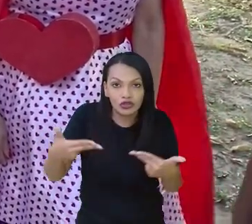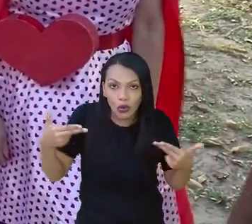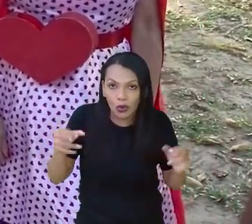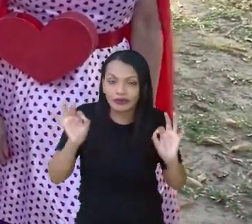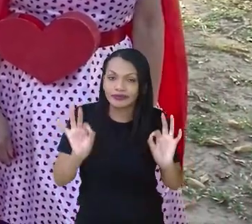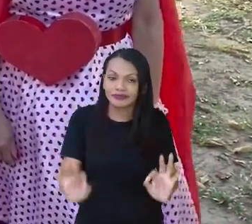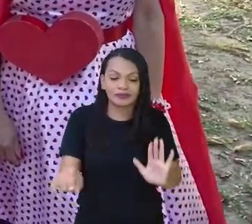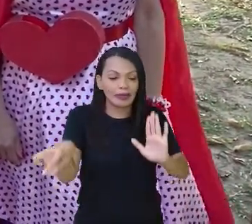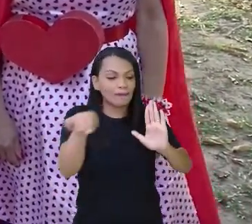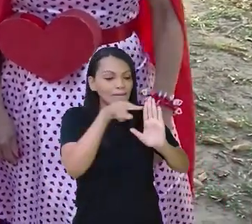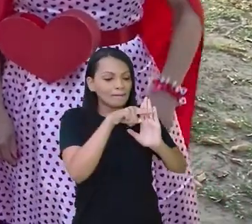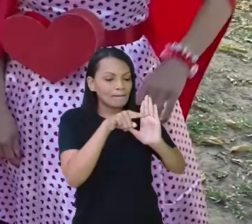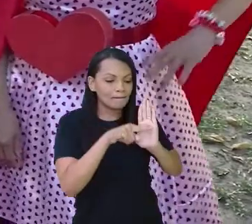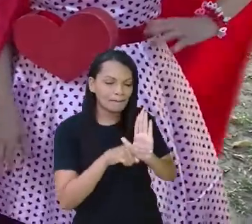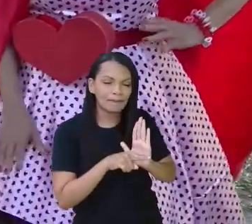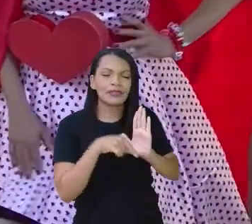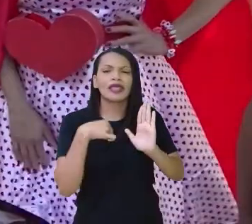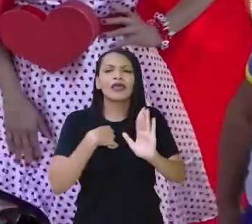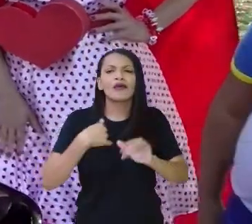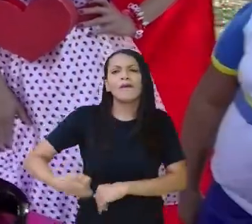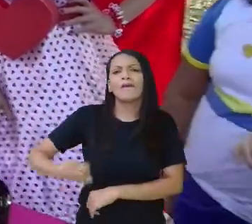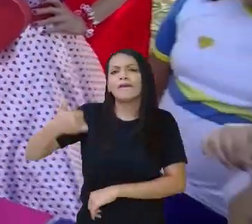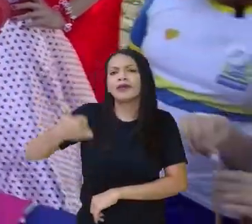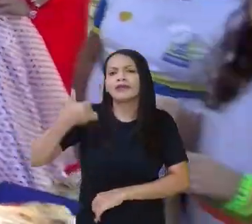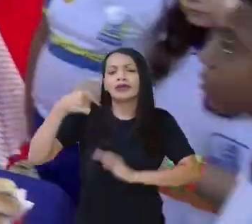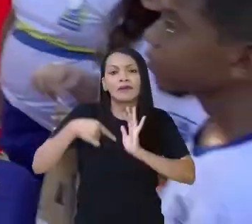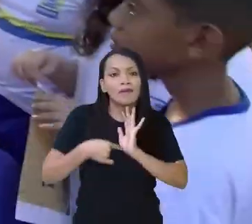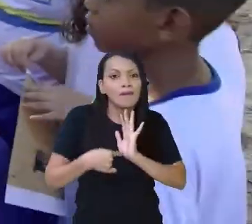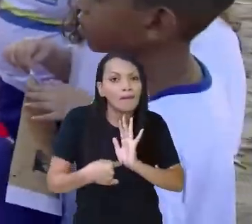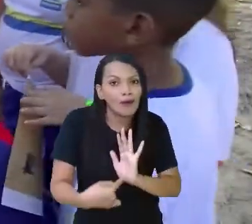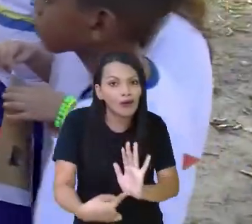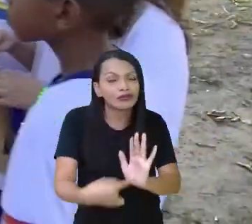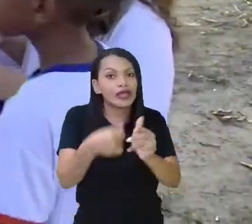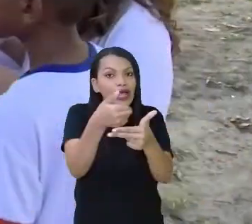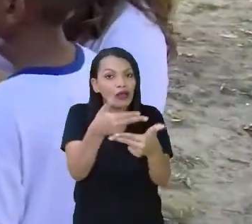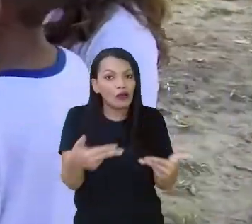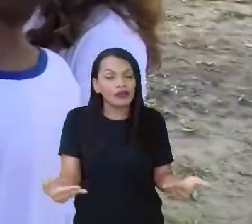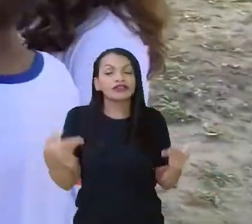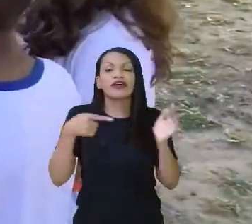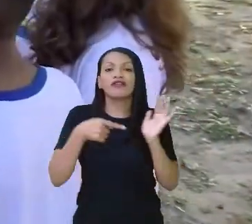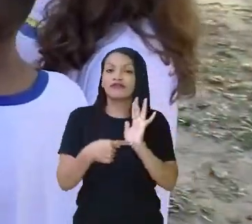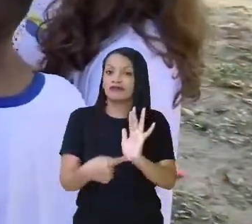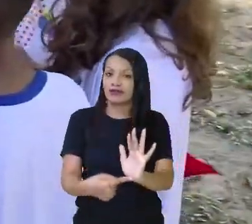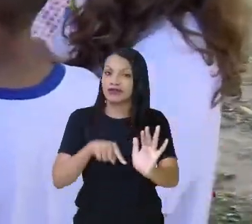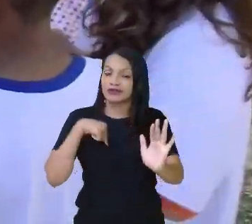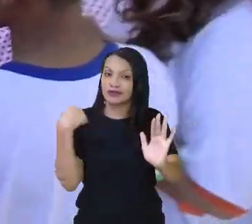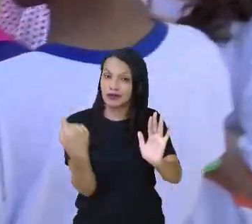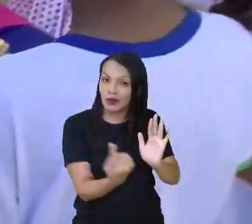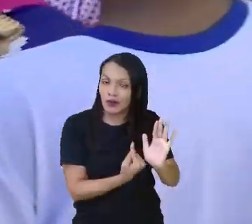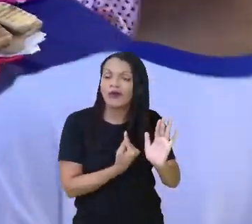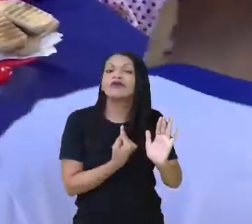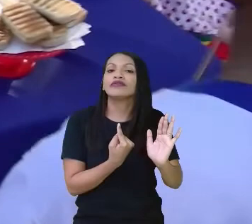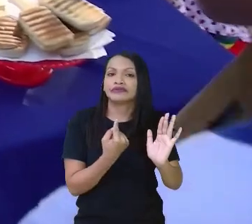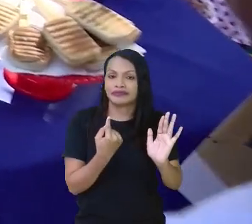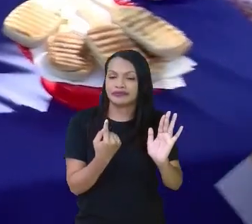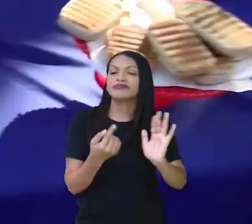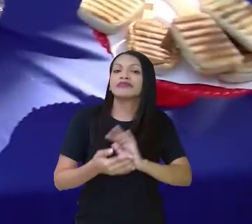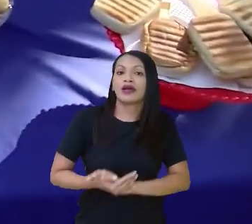Eu, primeiramente, vou mostrar os ingredientes de quê? Do nosso cone